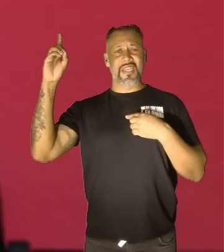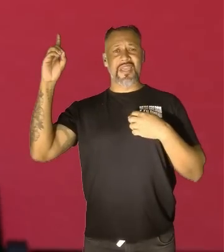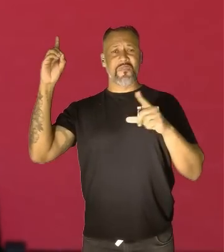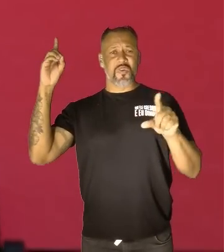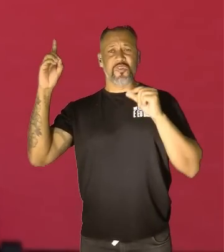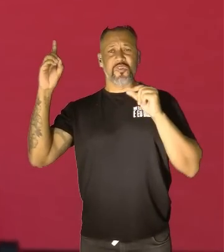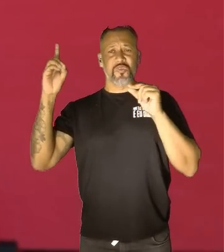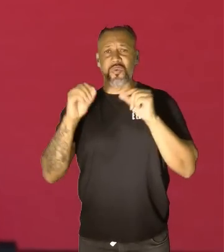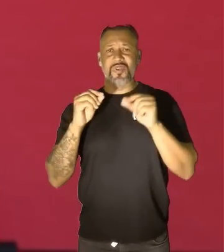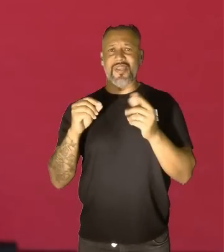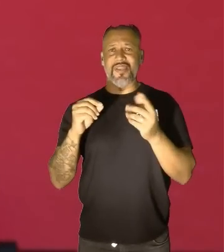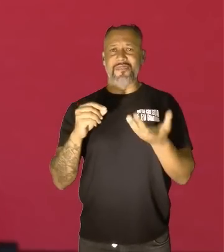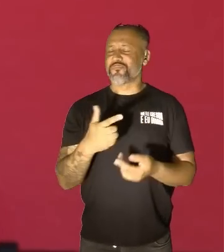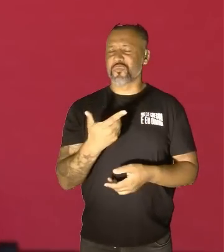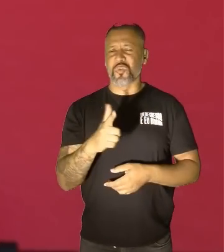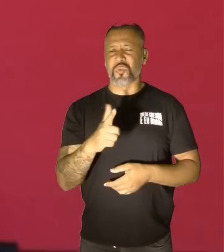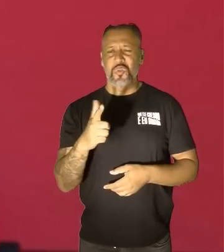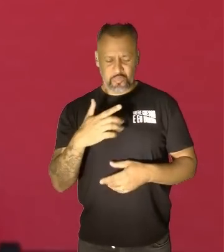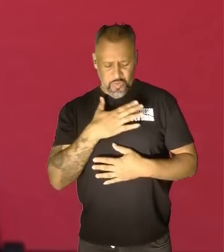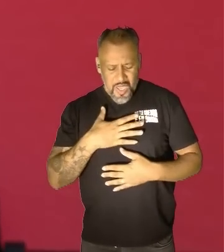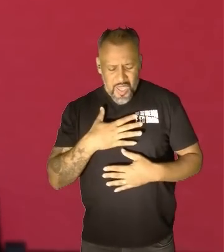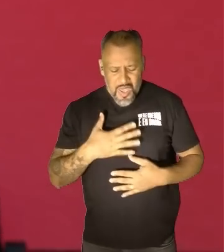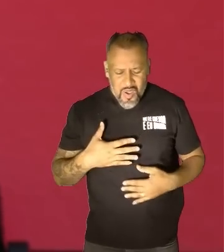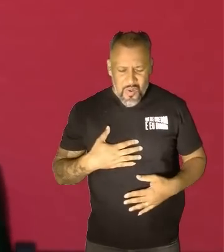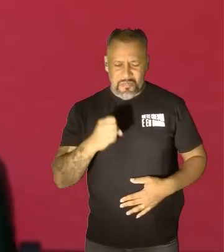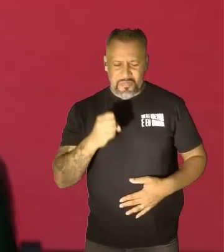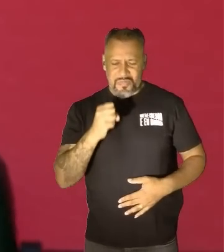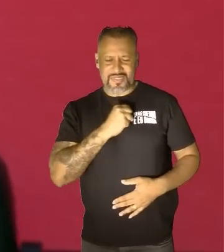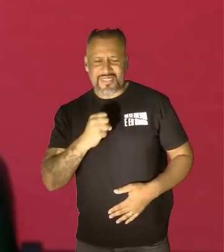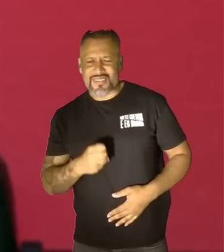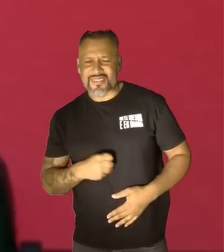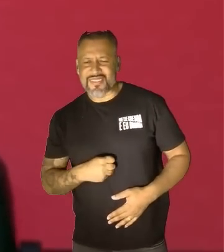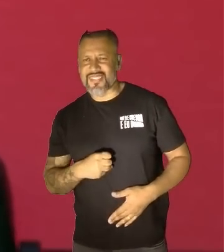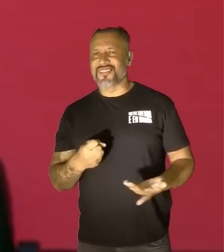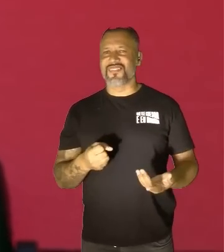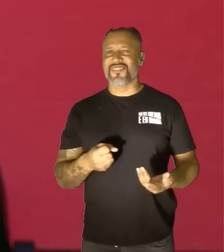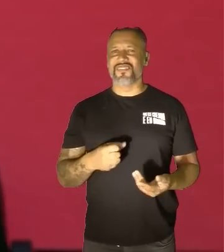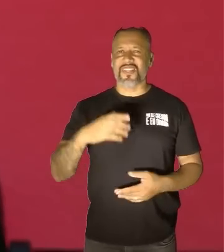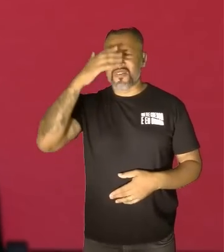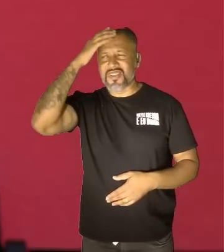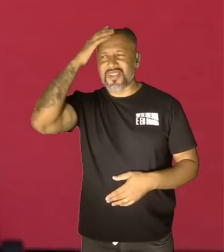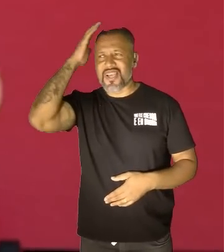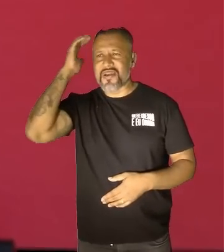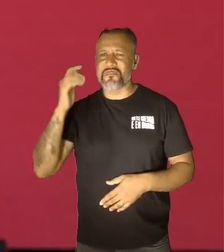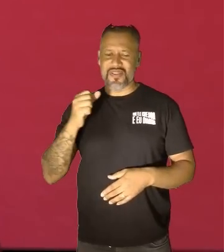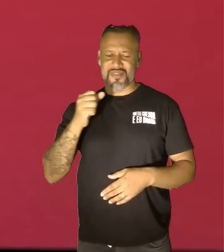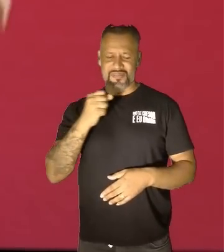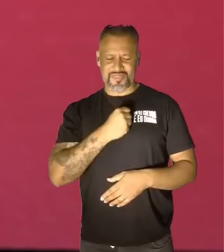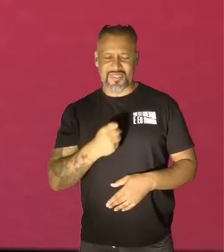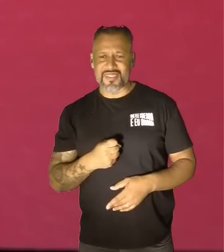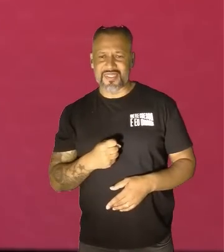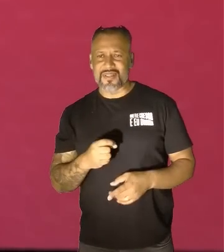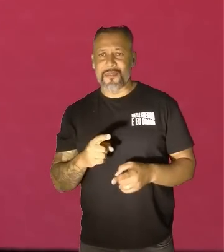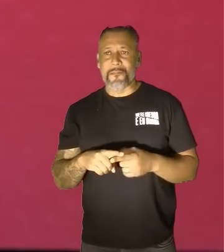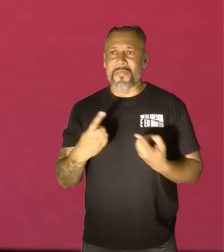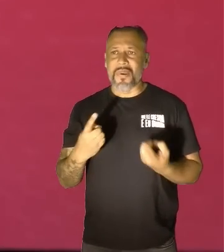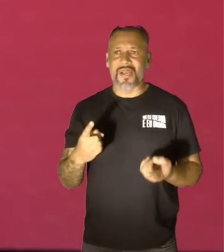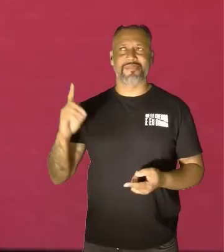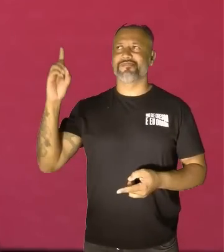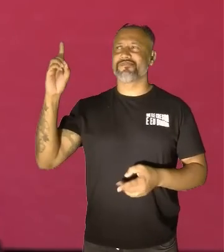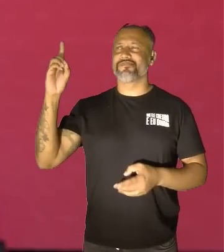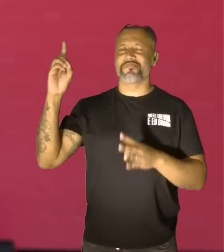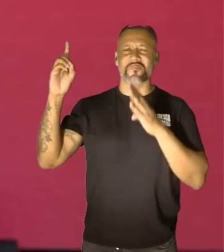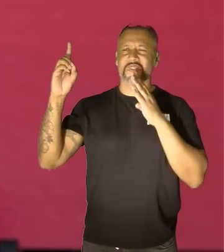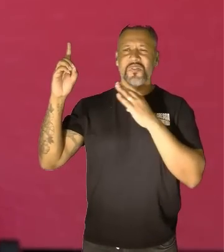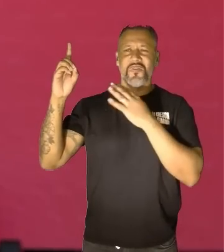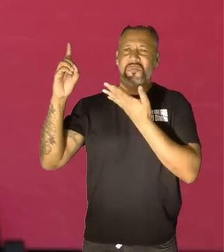ter relacionamento com Deus do que ter cabelo de profeta, andar como profeta, falar como profeta e não conhecê-lo. E eu quero declarar em nome de